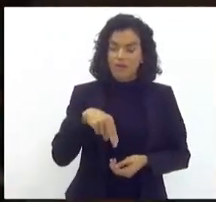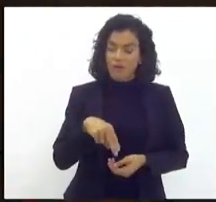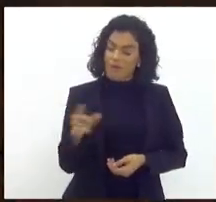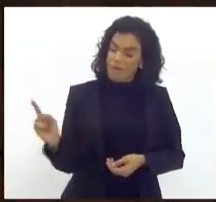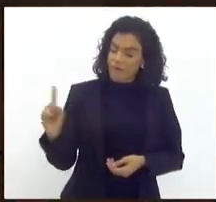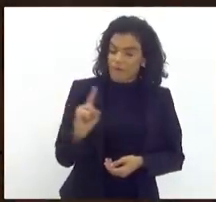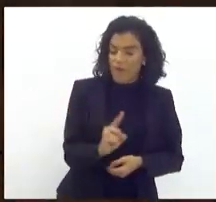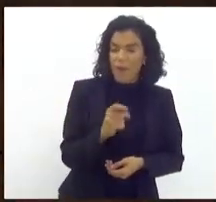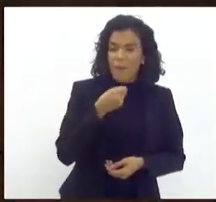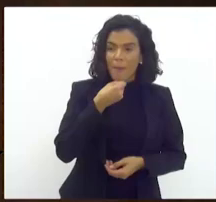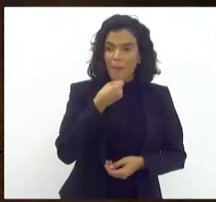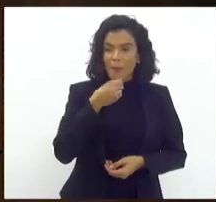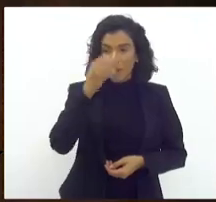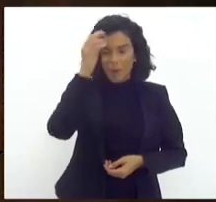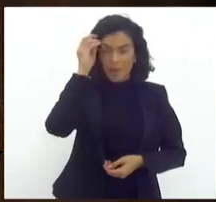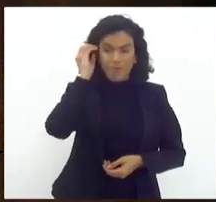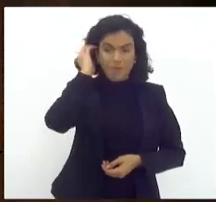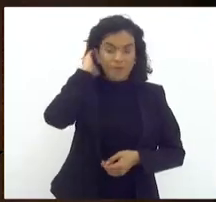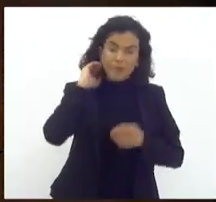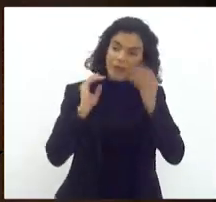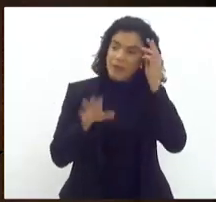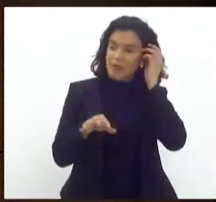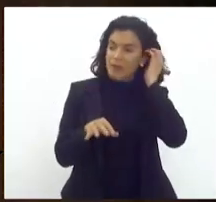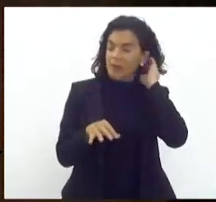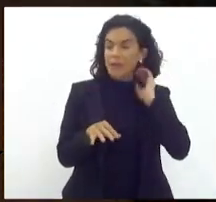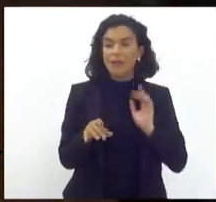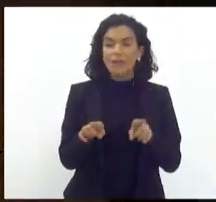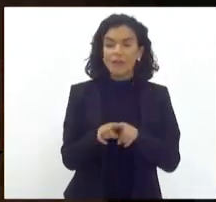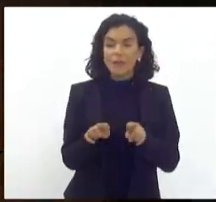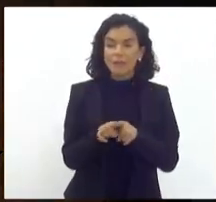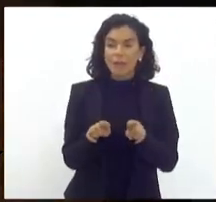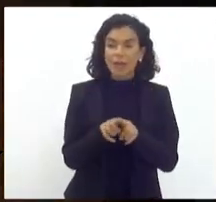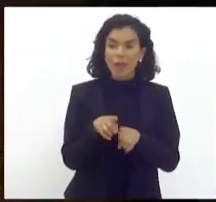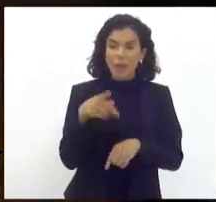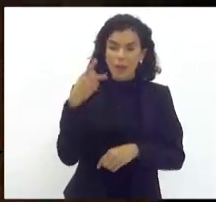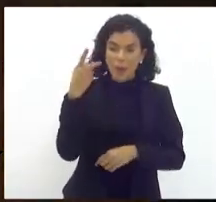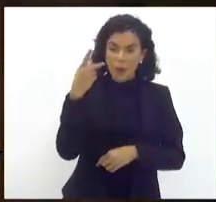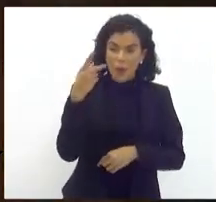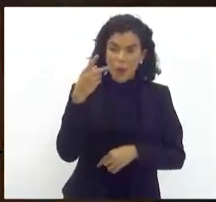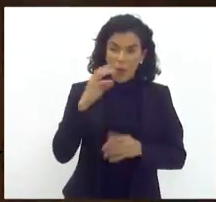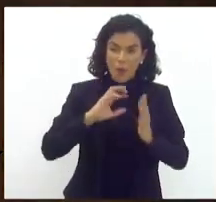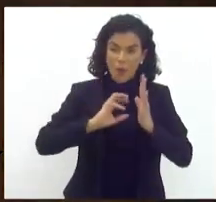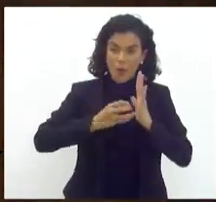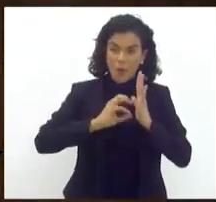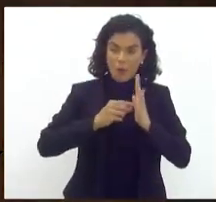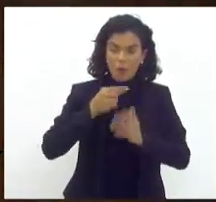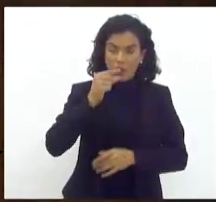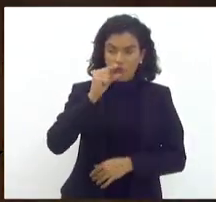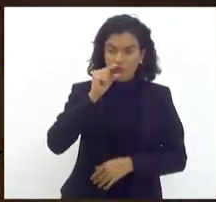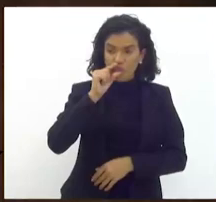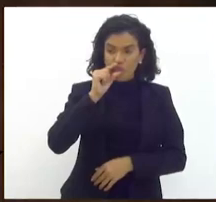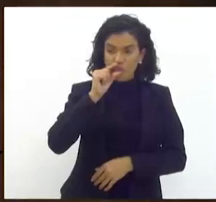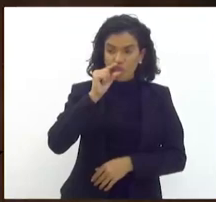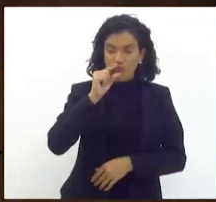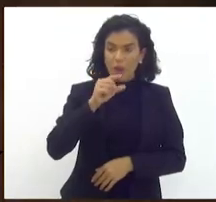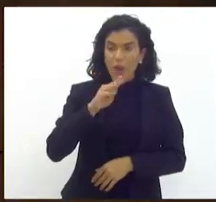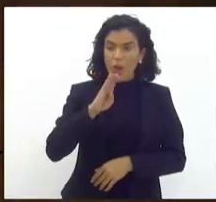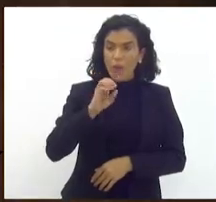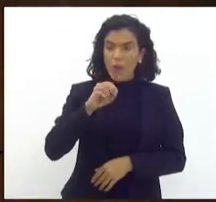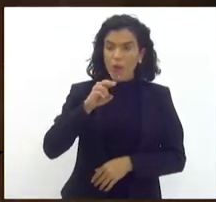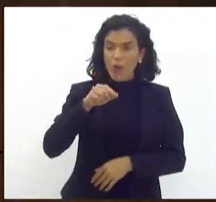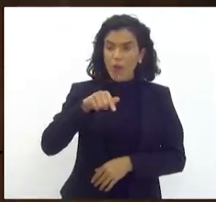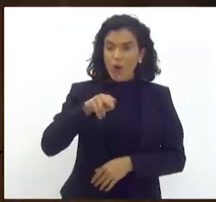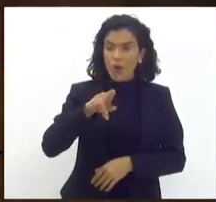Engraçado eu queria que relembrar o partido da boquinha que quando o presidente Lula